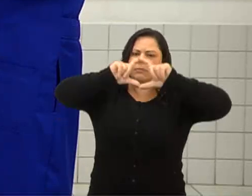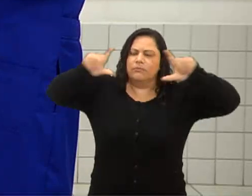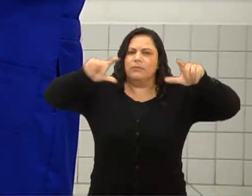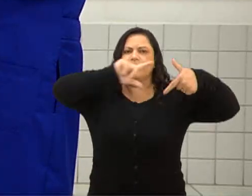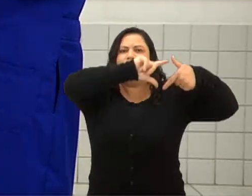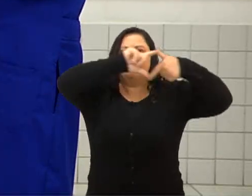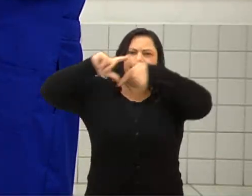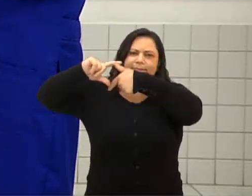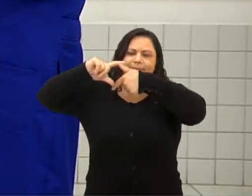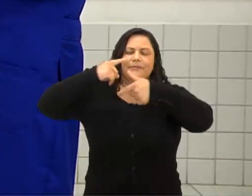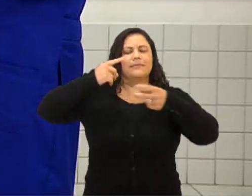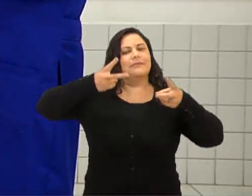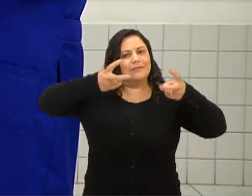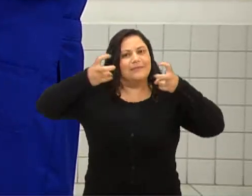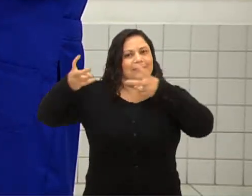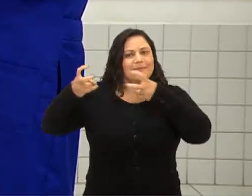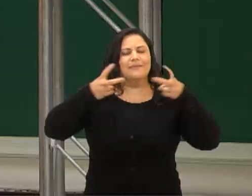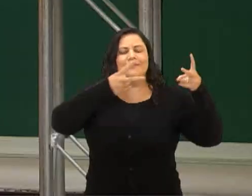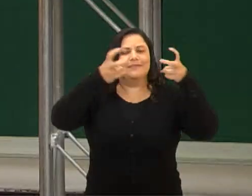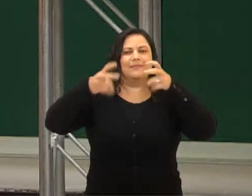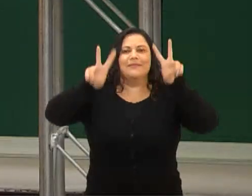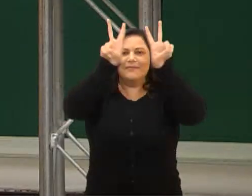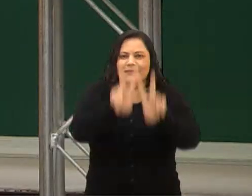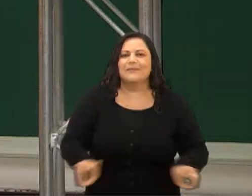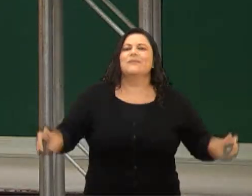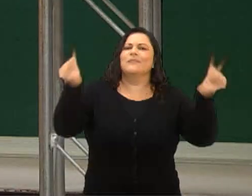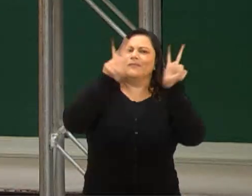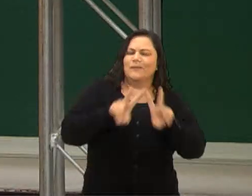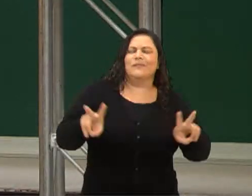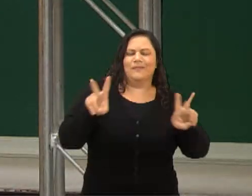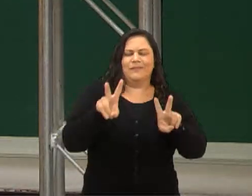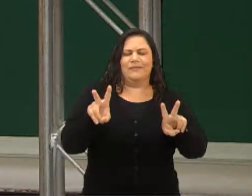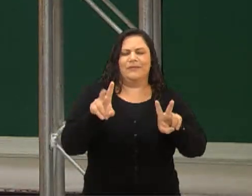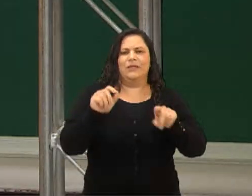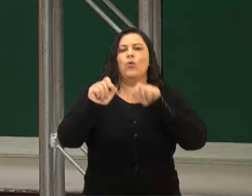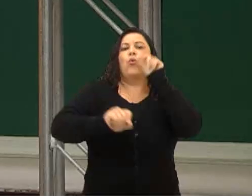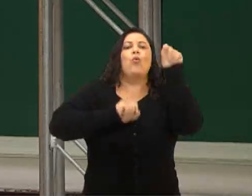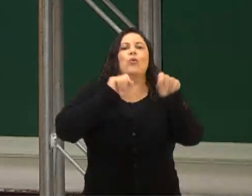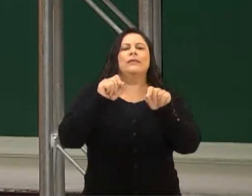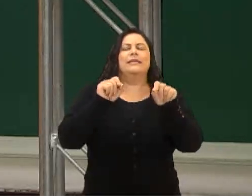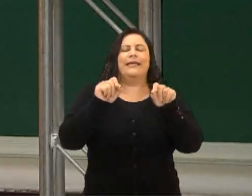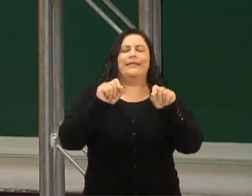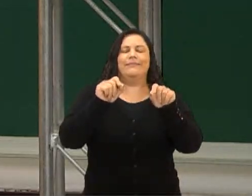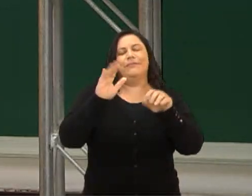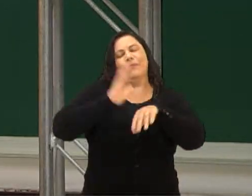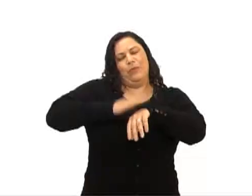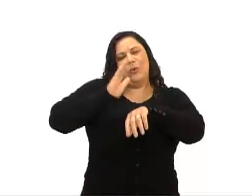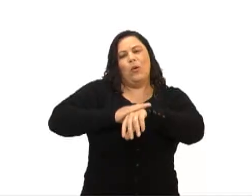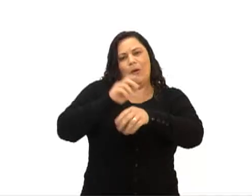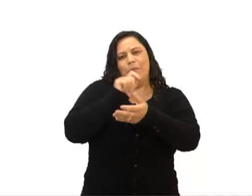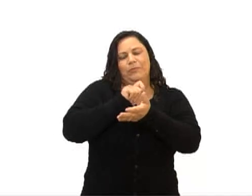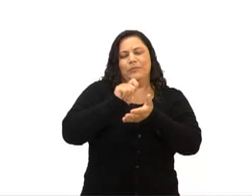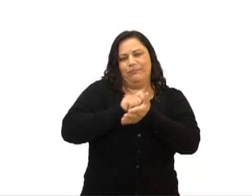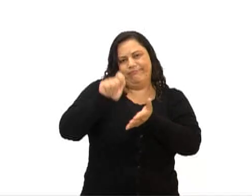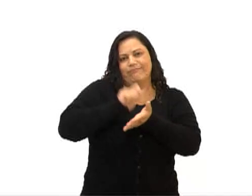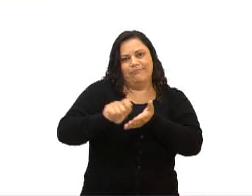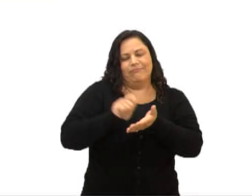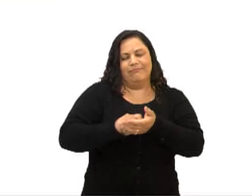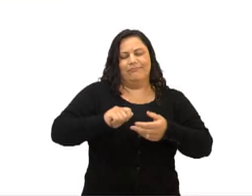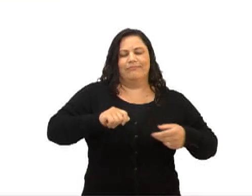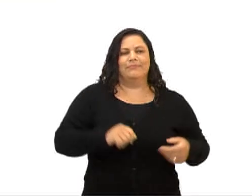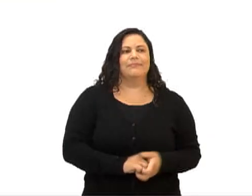possa compreender, ter uma visão holística ali de qual foi a intencionalidade de quem elaborou. Né? No caso aqui, essa tirinha, certo? Isso mesmo,